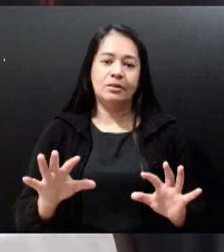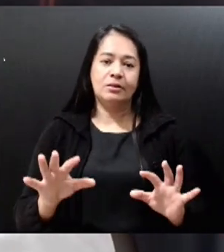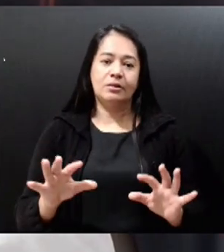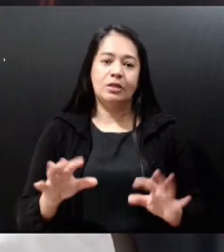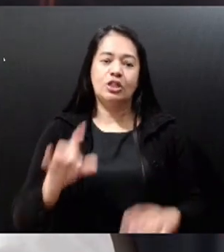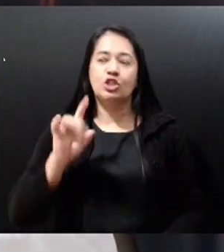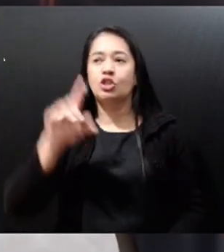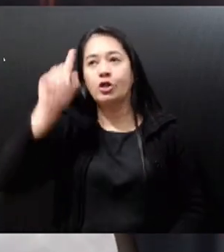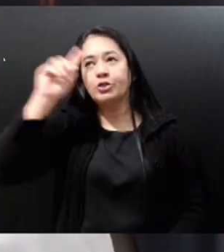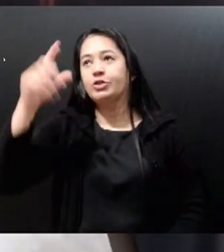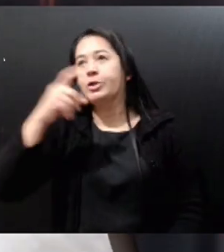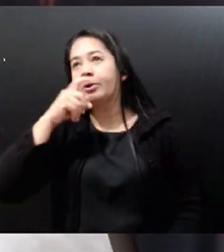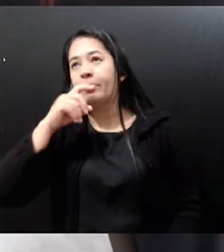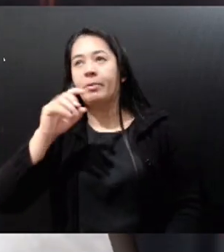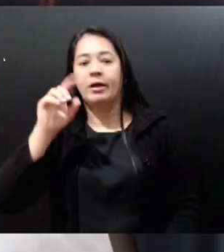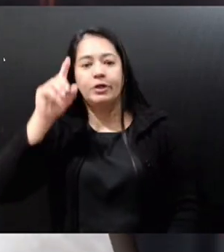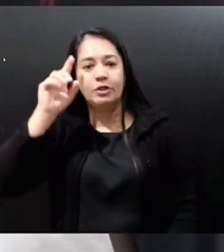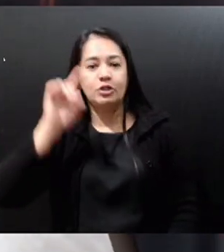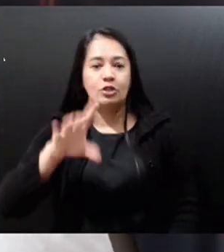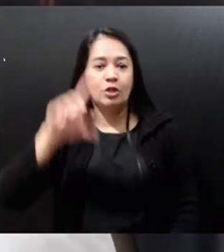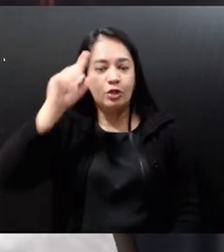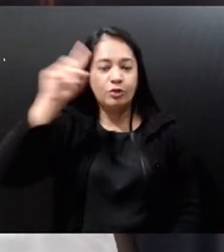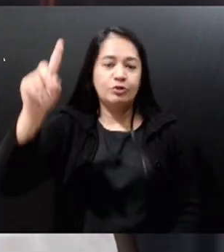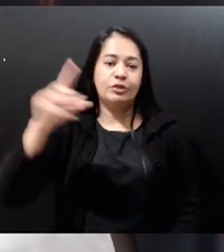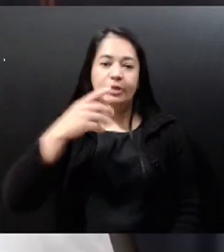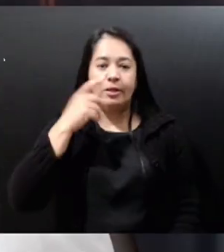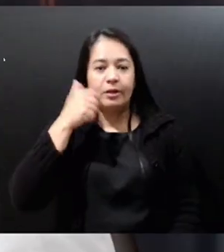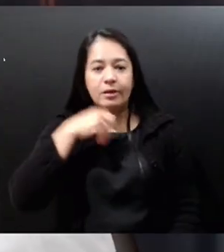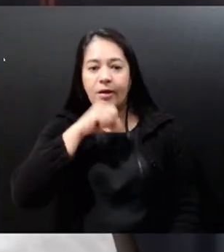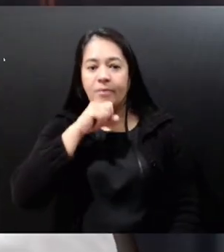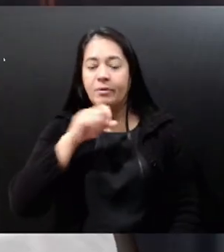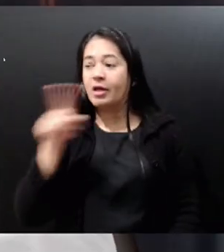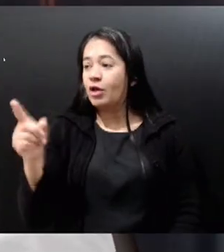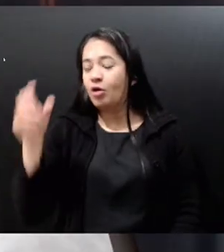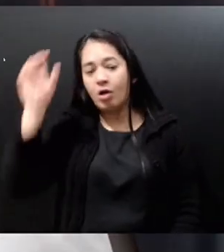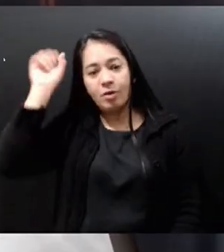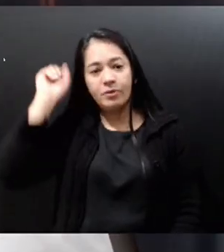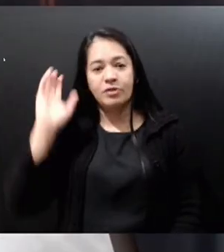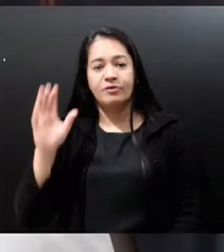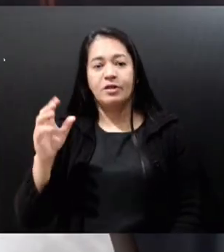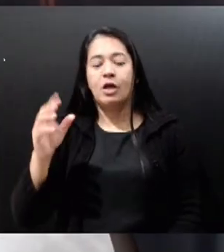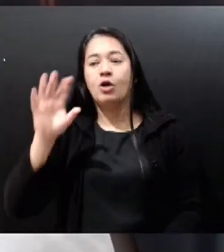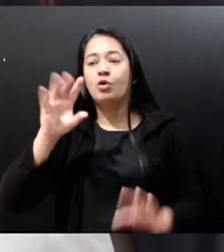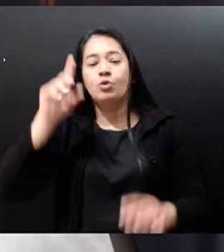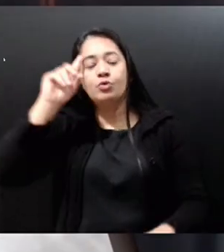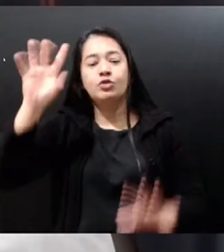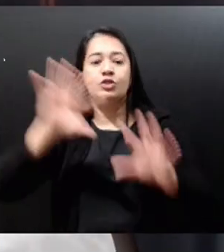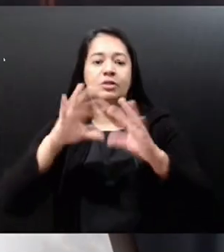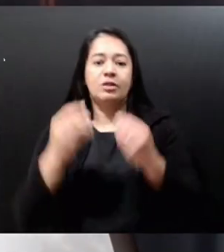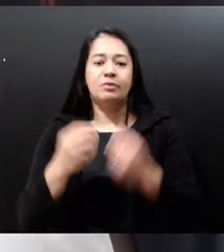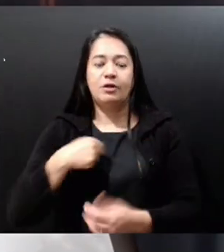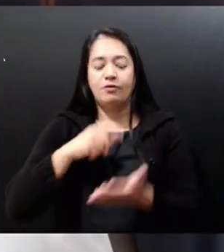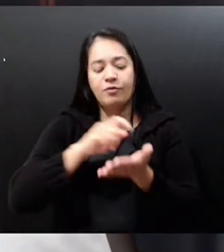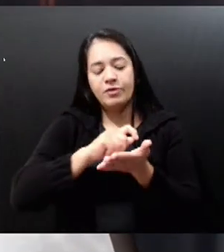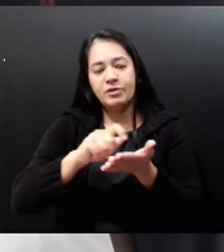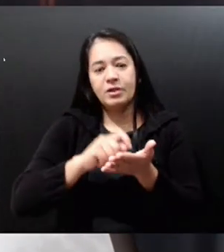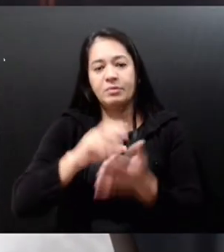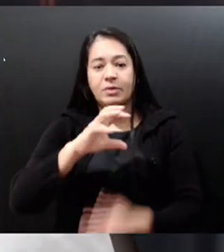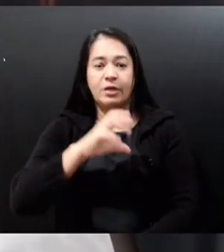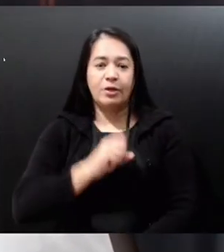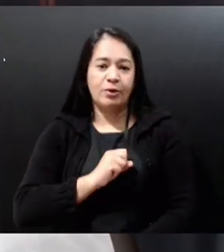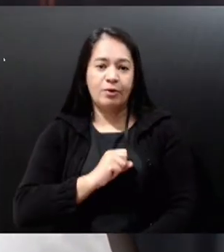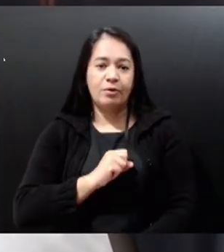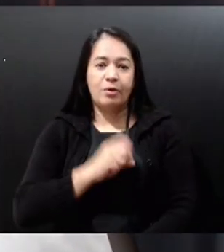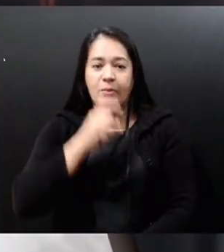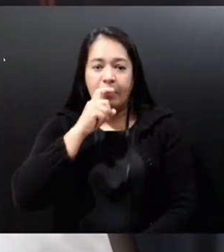mães, é como a Rubia disse, é o dia da família. Né? Eu vou fazer uma cartinha para quem eu amo, né? Não para o papai, vou fazer uma